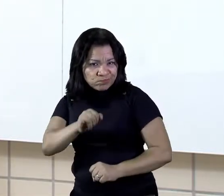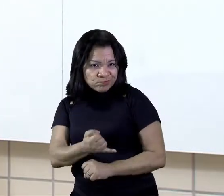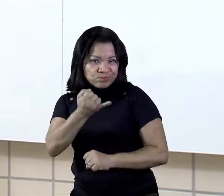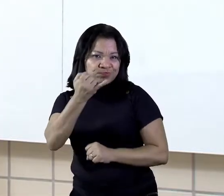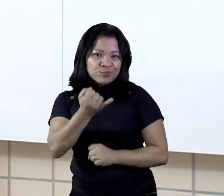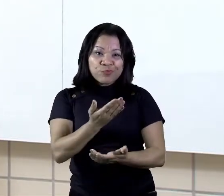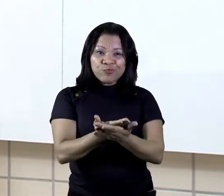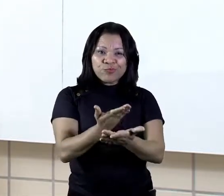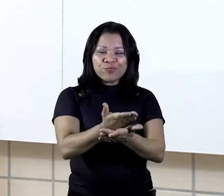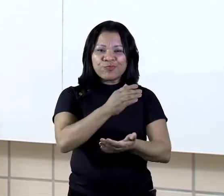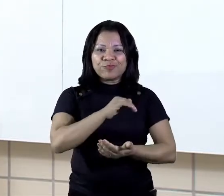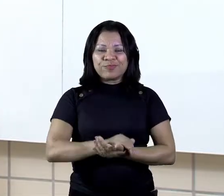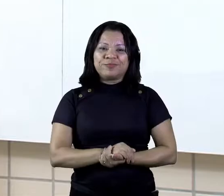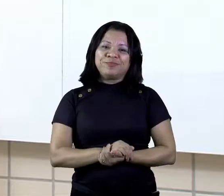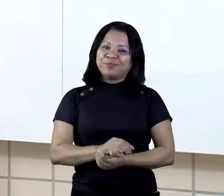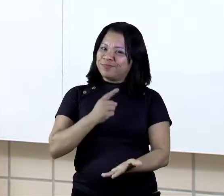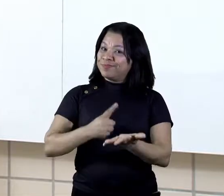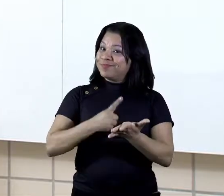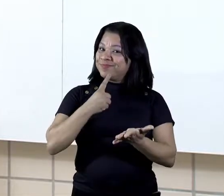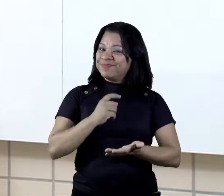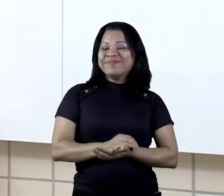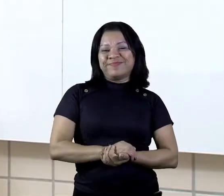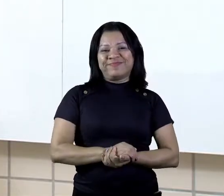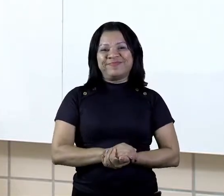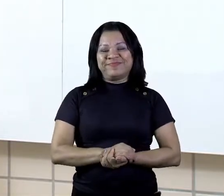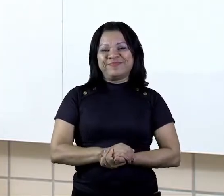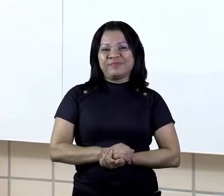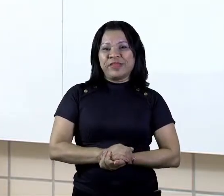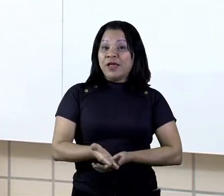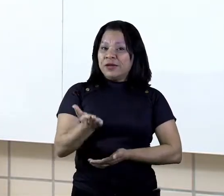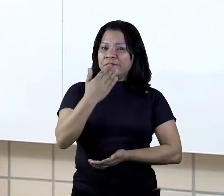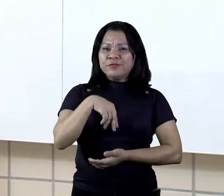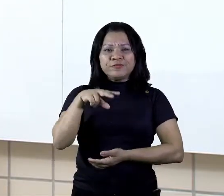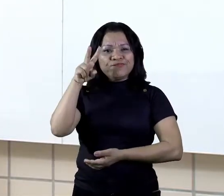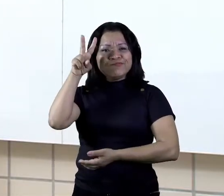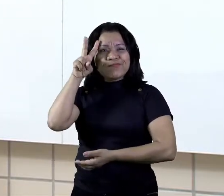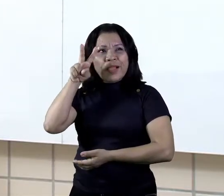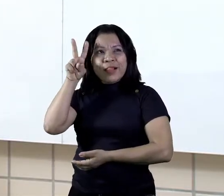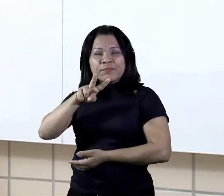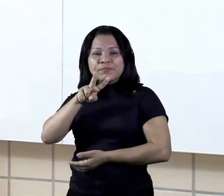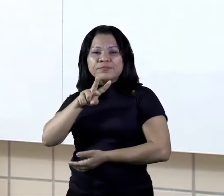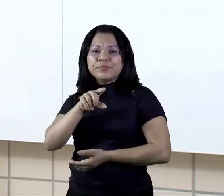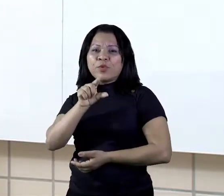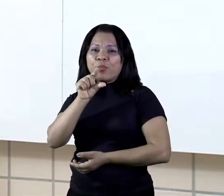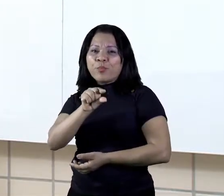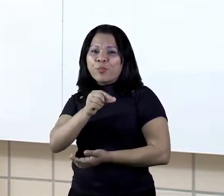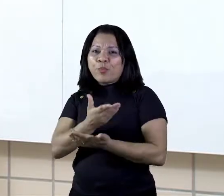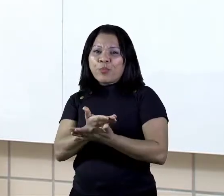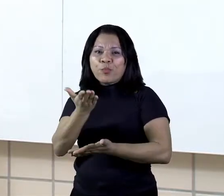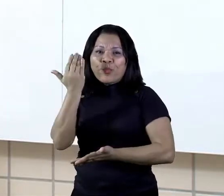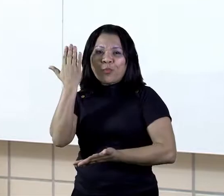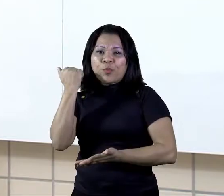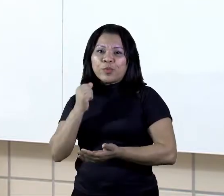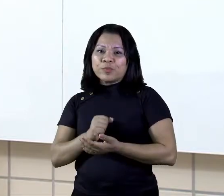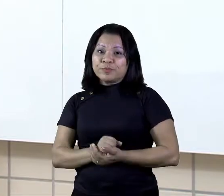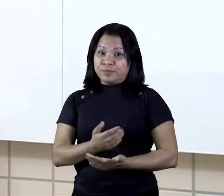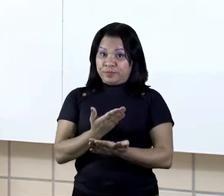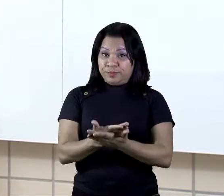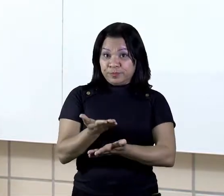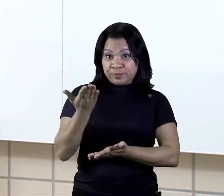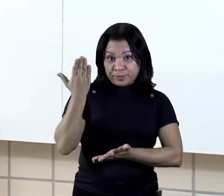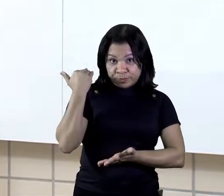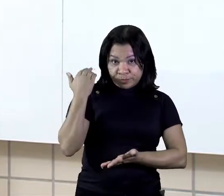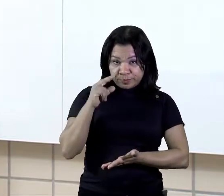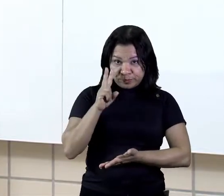das nossas aulas. Combinado? Vamos relembrar um pouquinho da aula anterior. Na aula anterior,